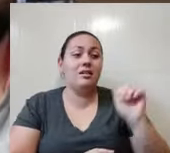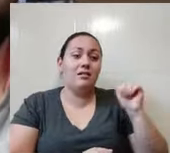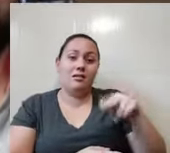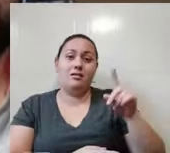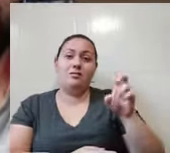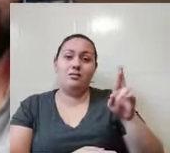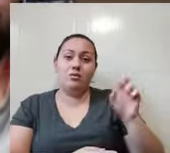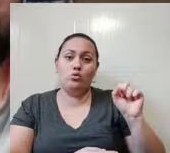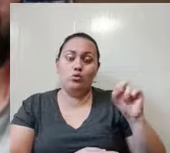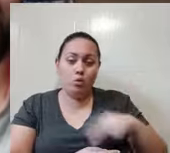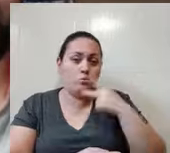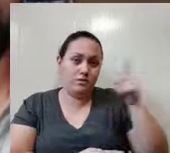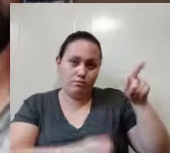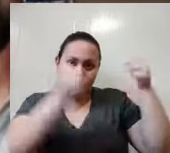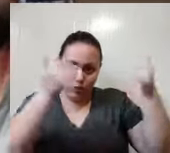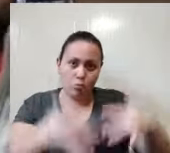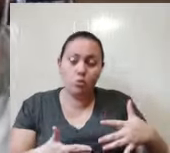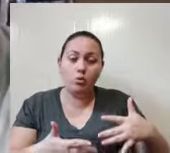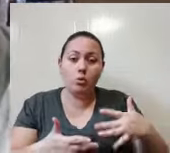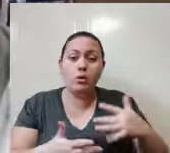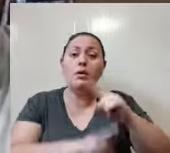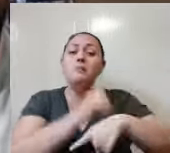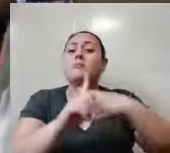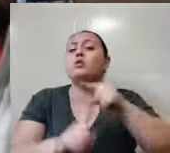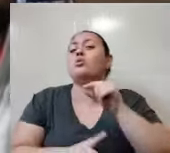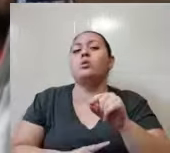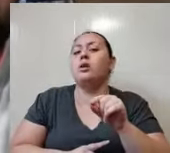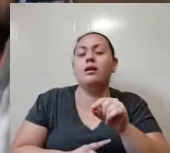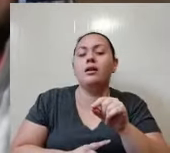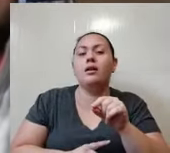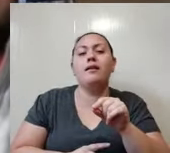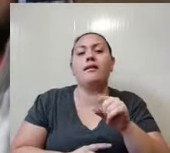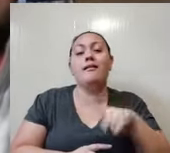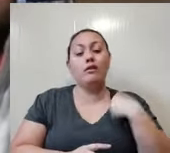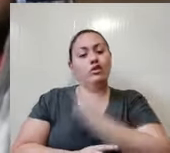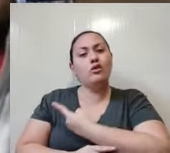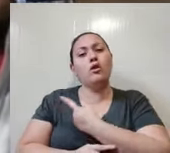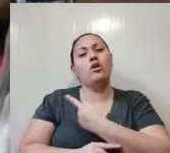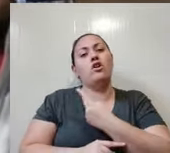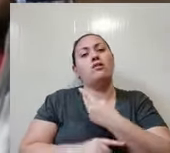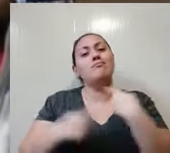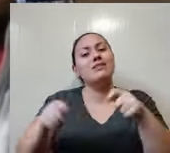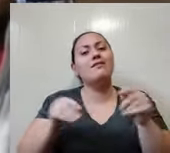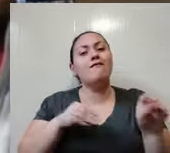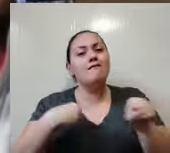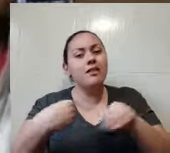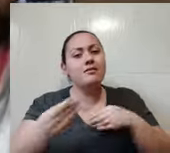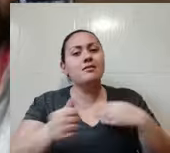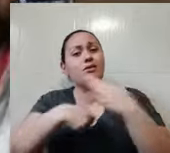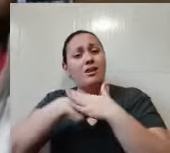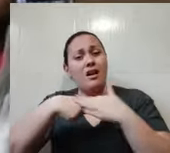importante pra gente pensar, assim. Além disso que o Anderson disse, se nós não